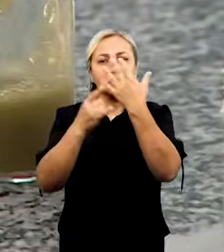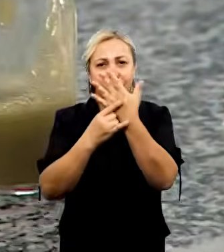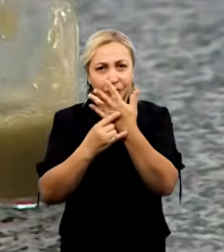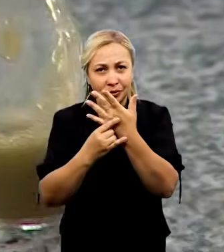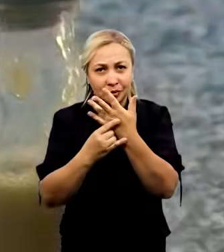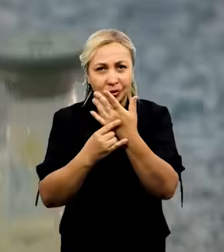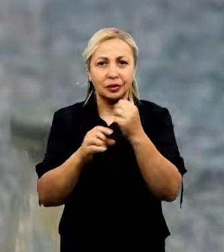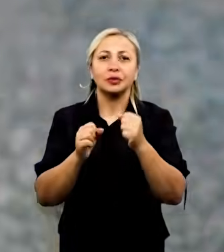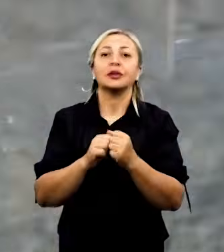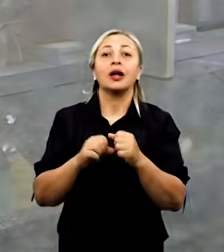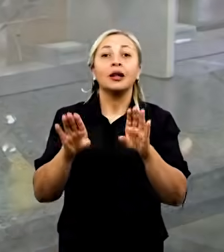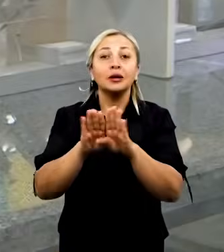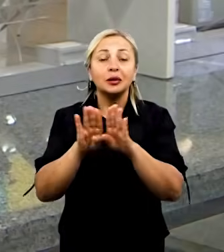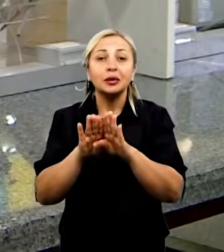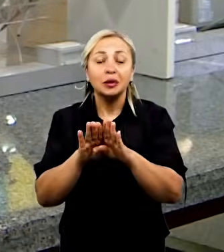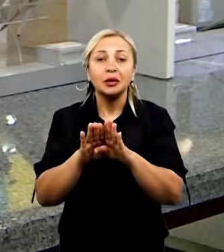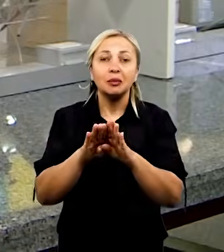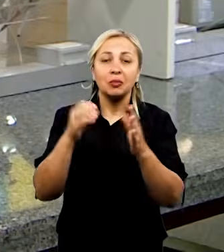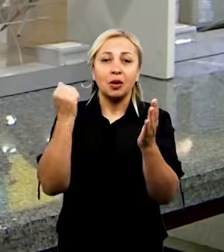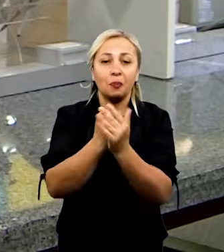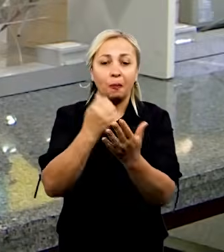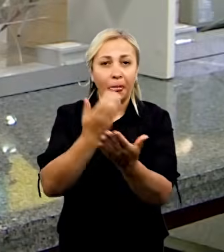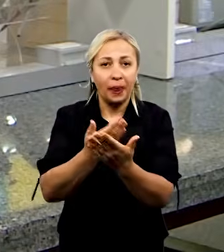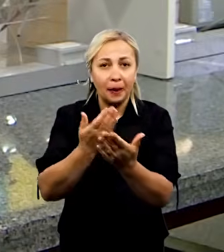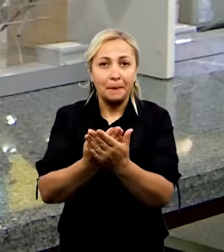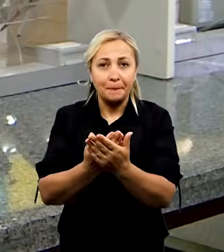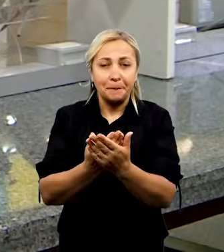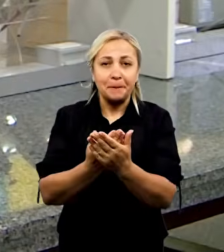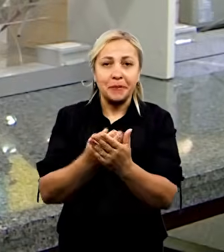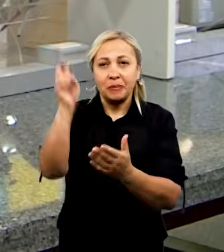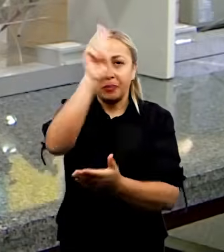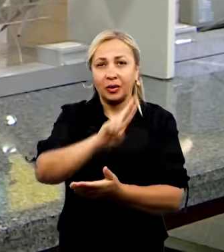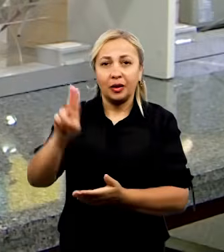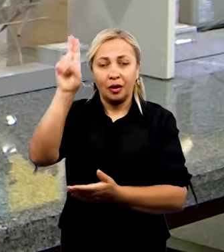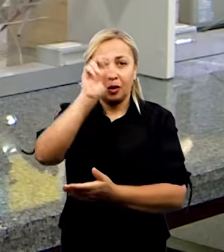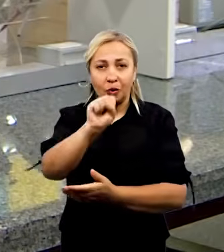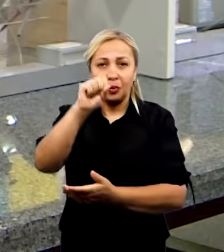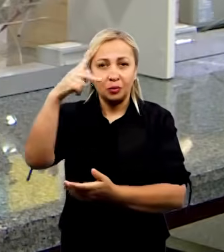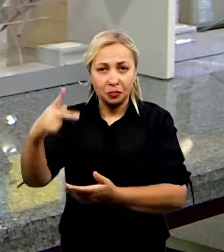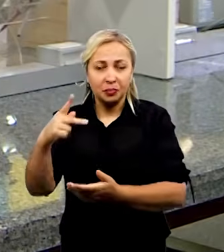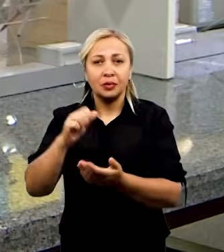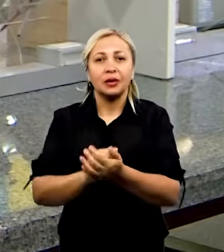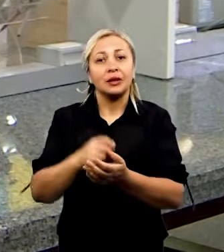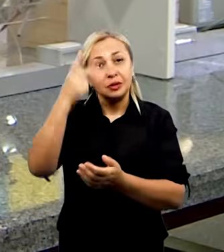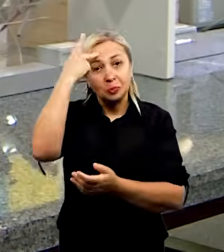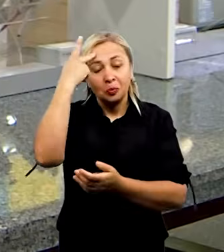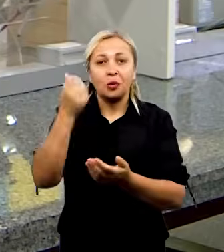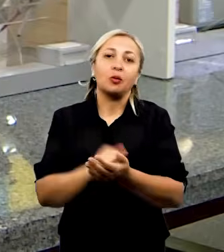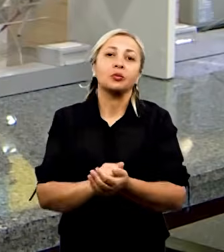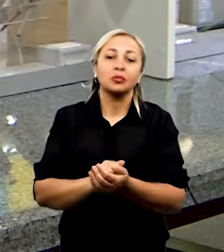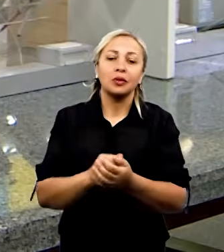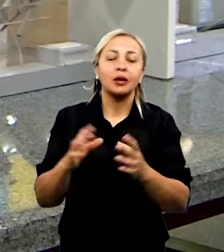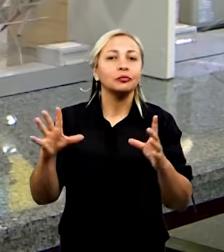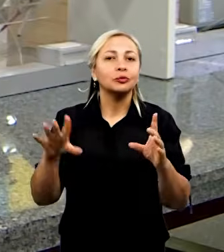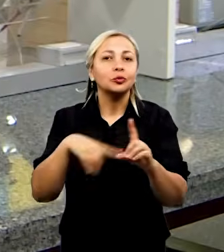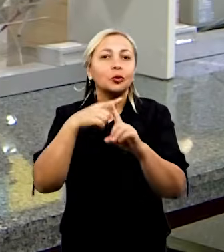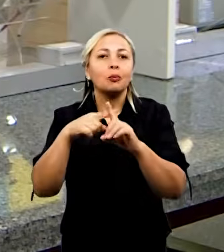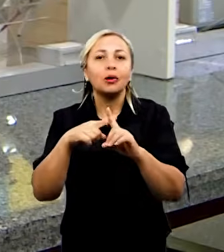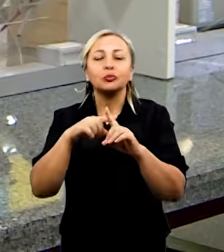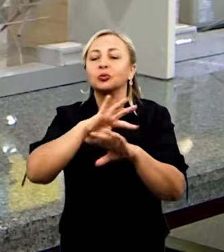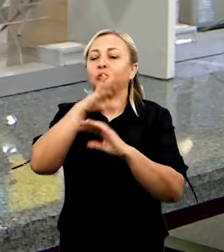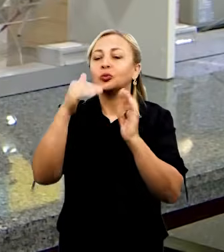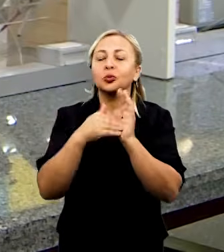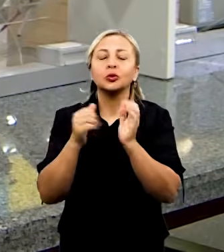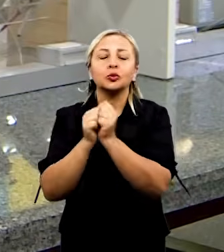Janeiro e o FMG em Minas Gerais, assim como o Nesp em Botucatu, em São Paulo. e agora somando a